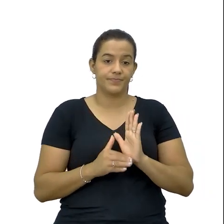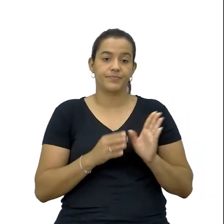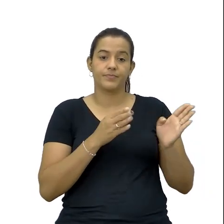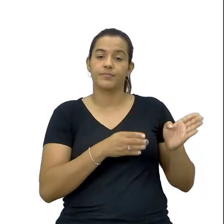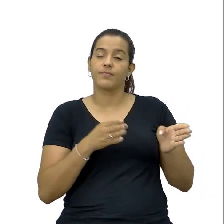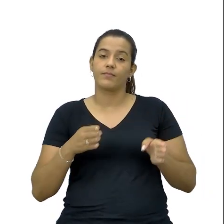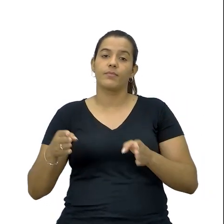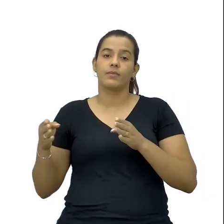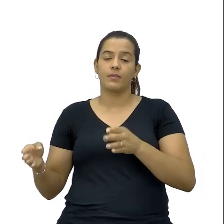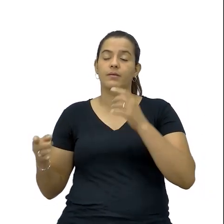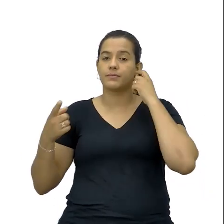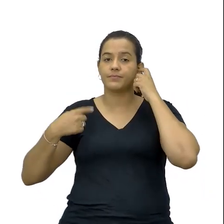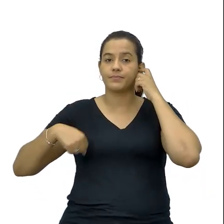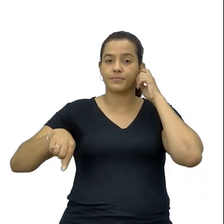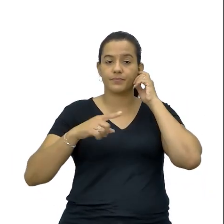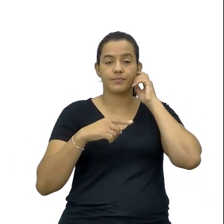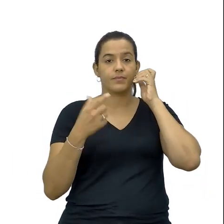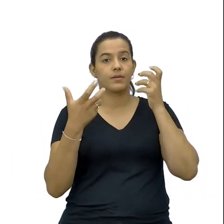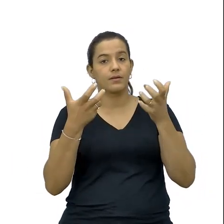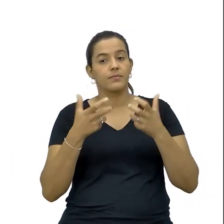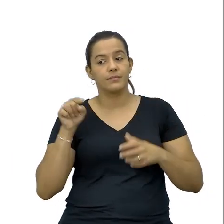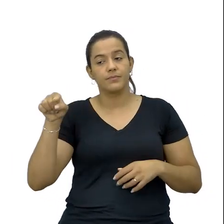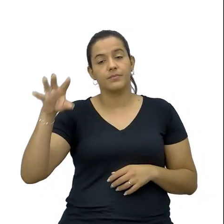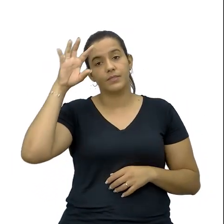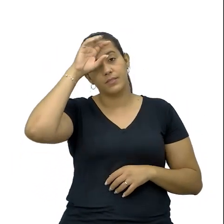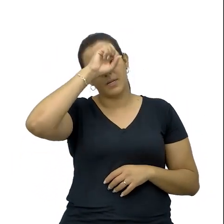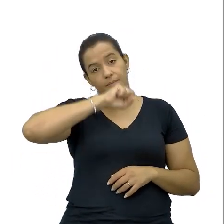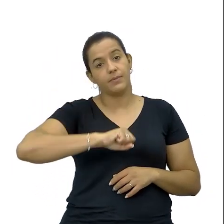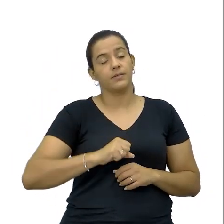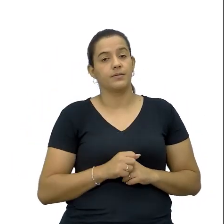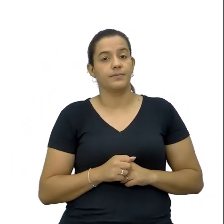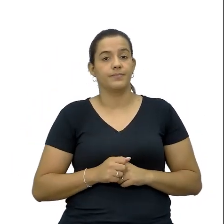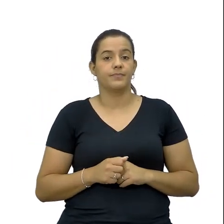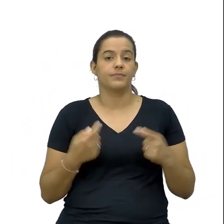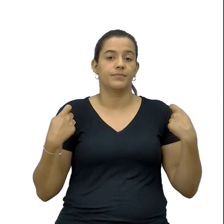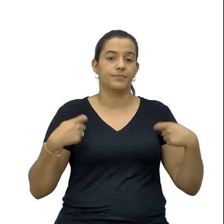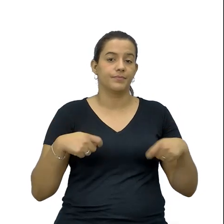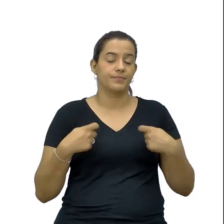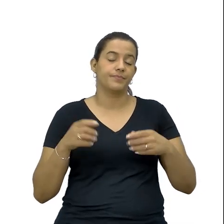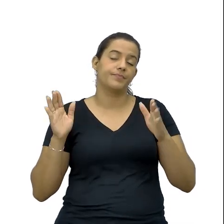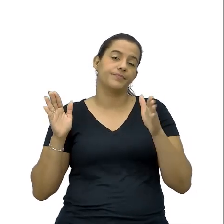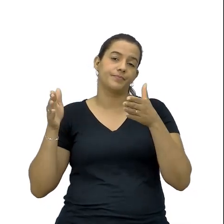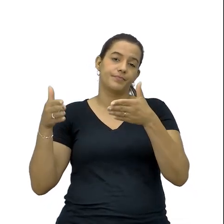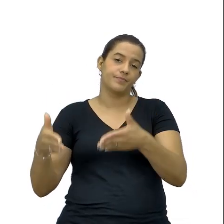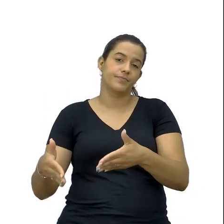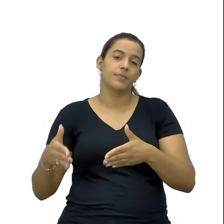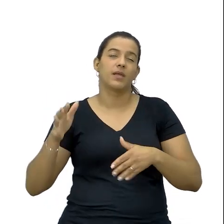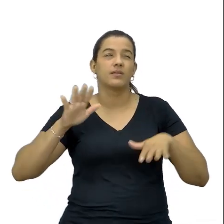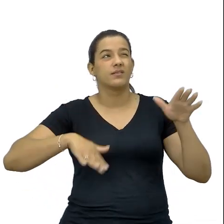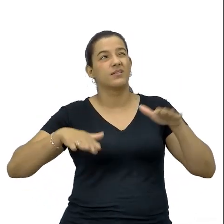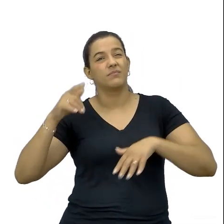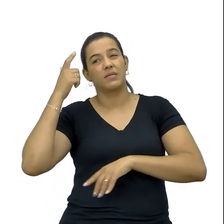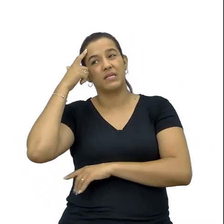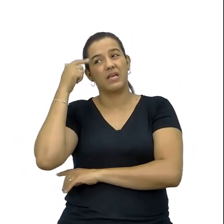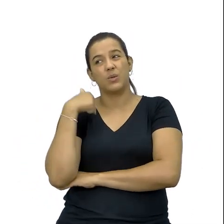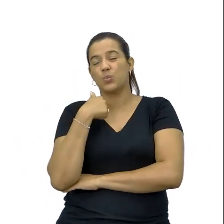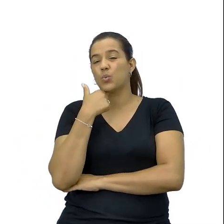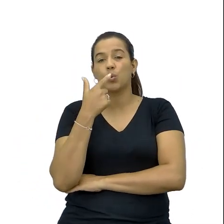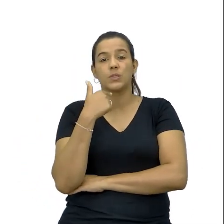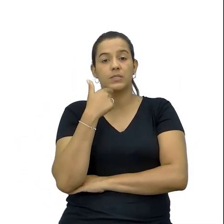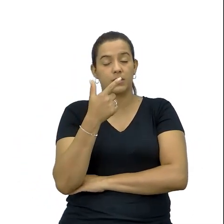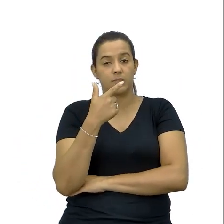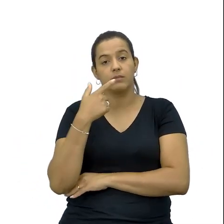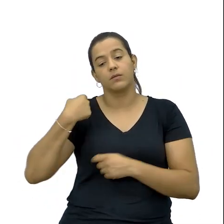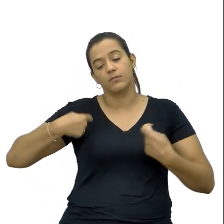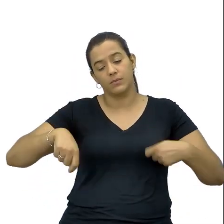excelência, queremos que eles aprendam muito, né? E às vezes a gente não acha, fala, mas acho que eu não estou dando conta. Então, temos